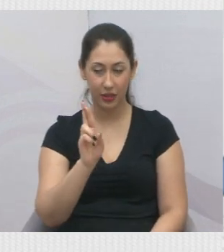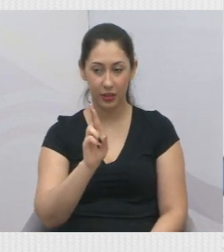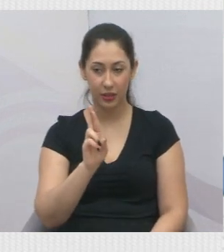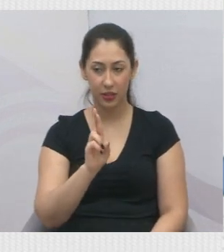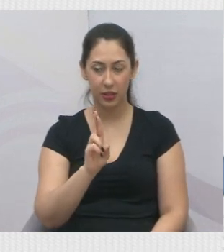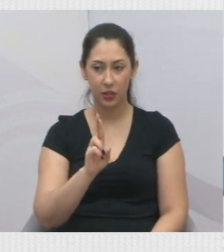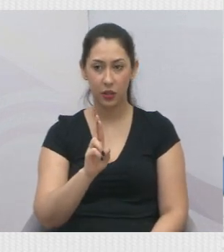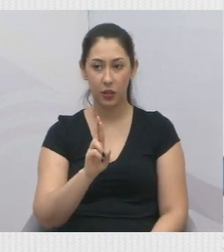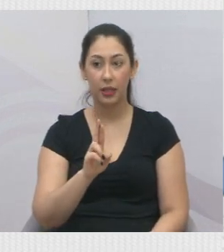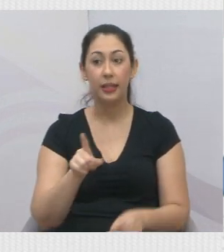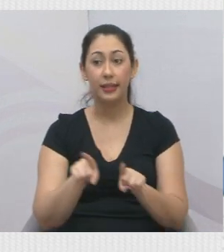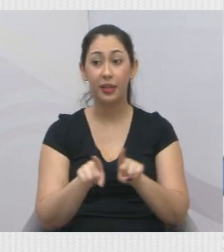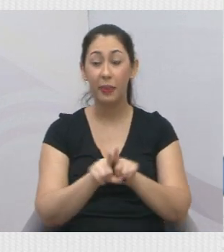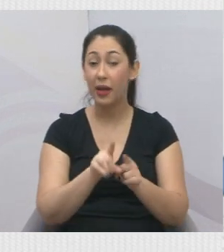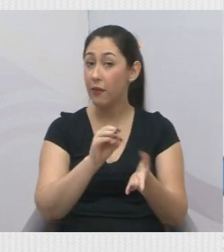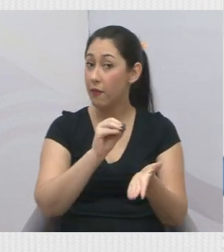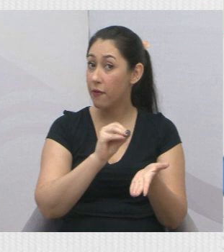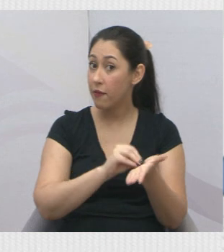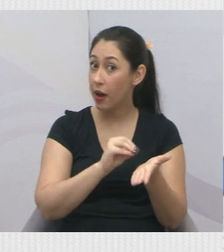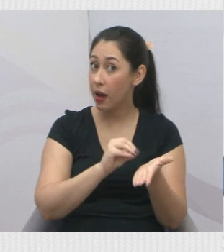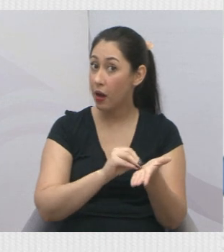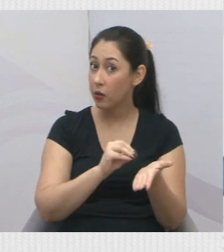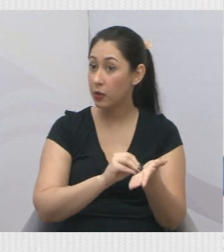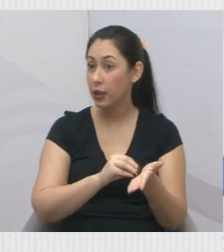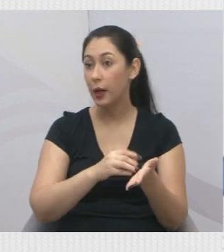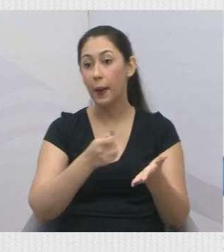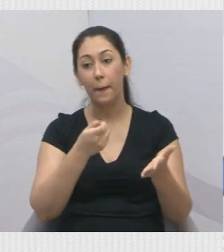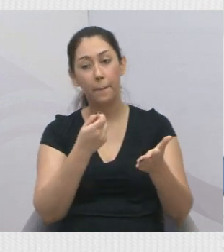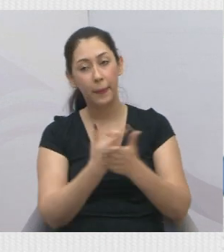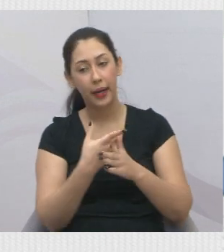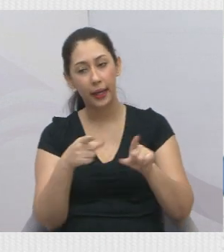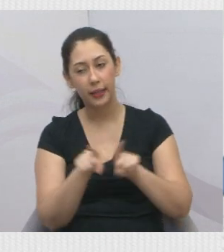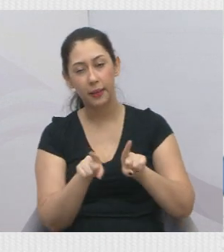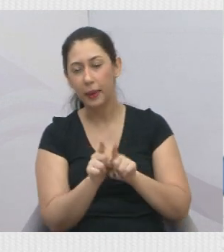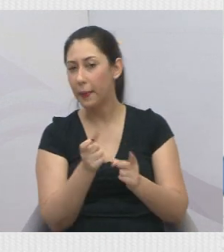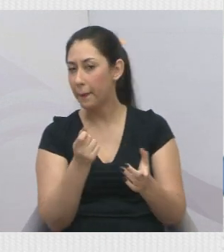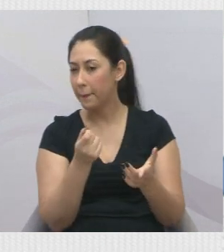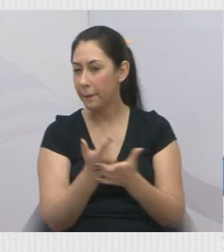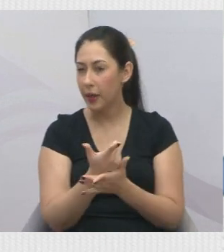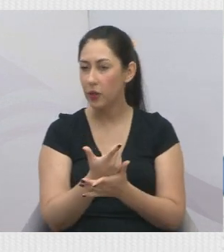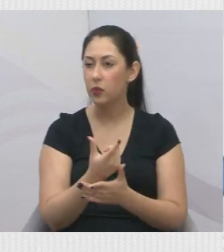R$ 907.245.000. O resto a pagar, processados e pagos, montante de